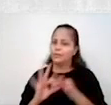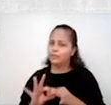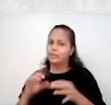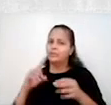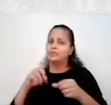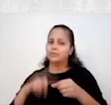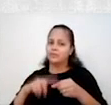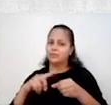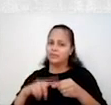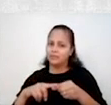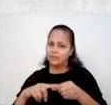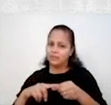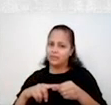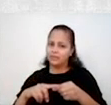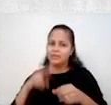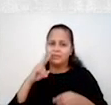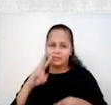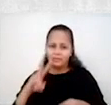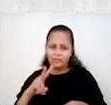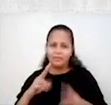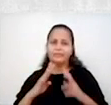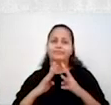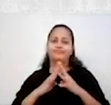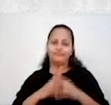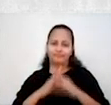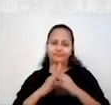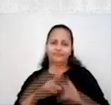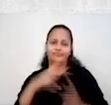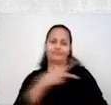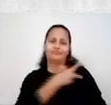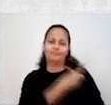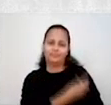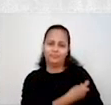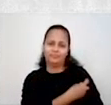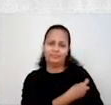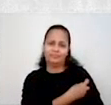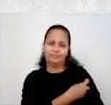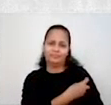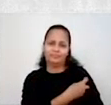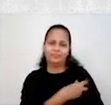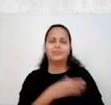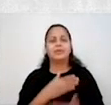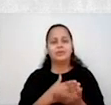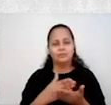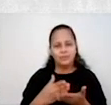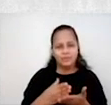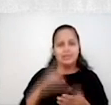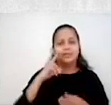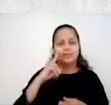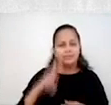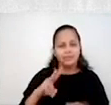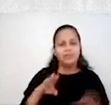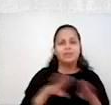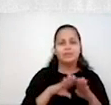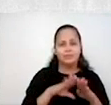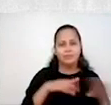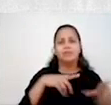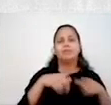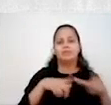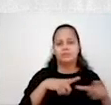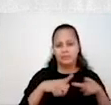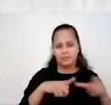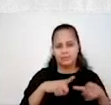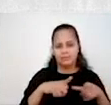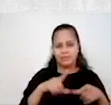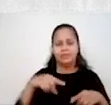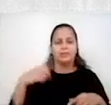contexto das cidades, como vocês viram a revolta da vacina, e começaram a ver a situação dos operários,